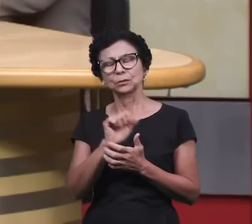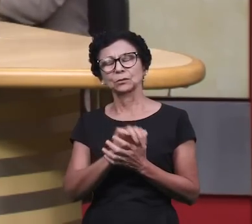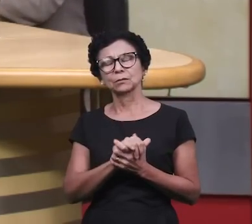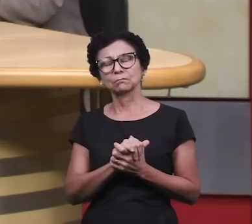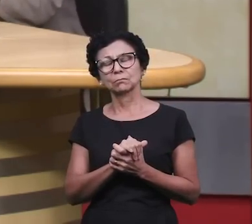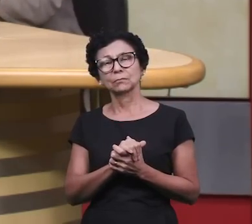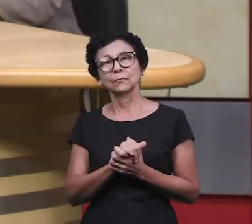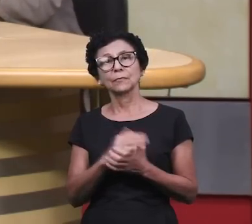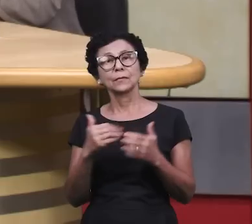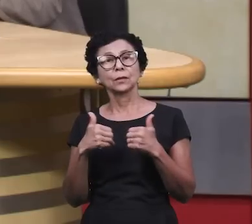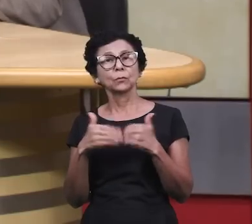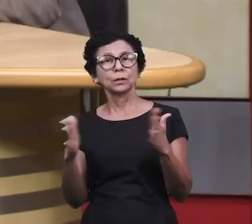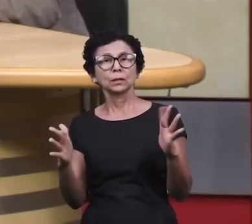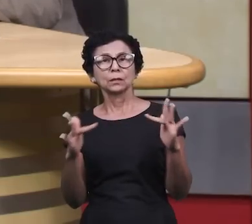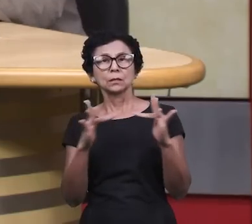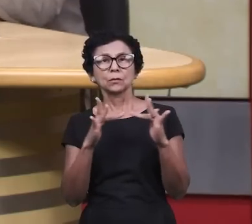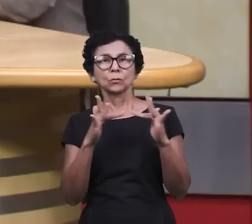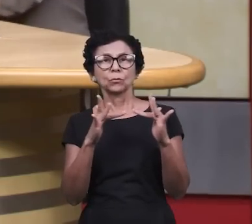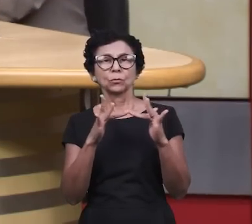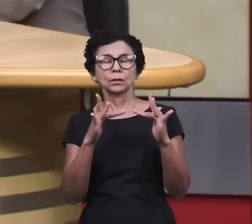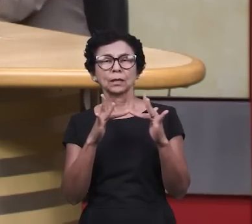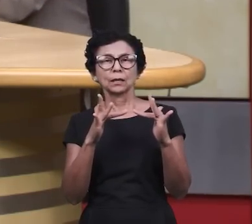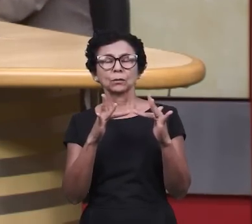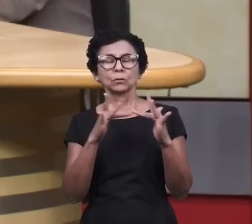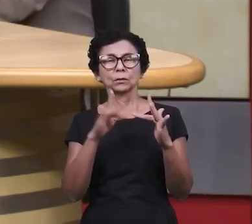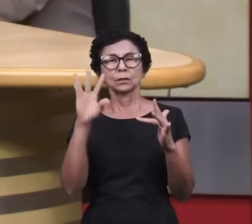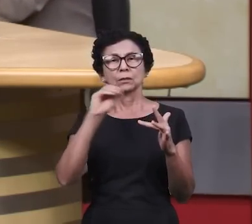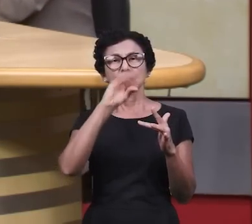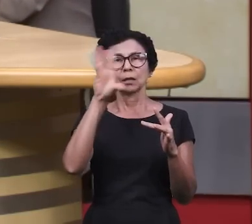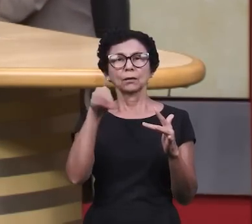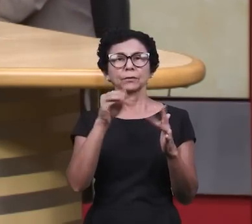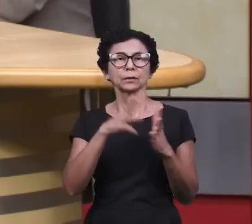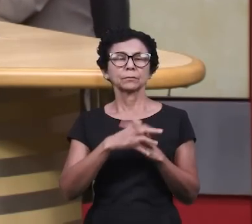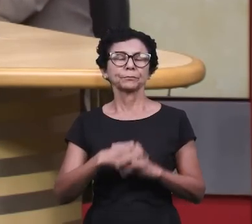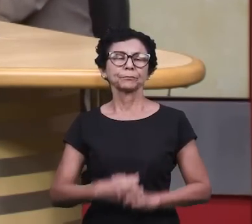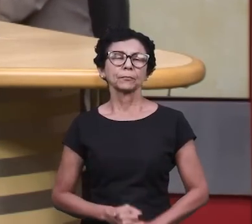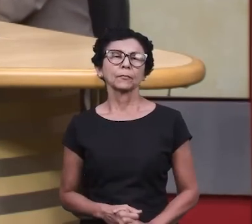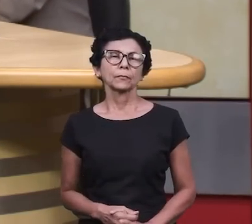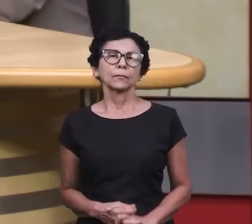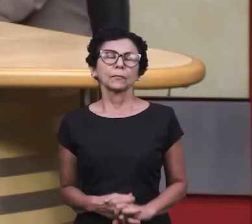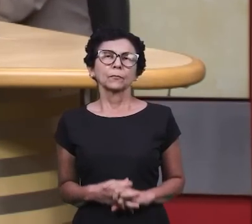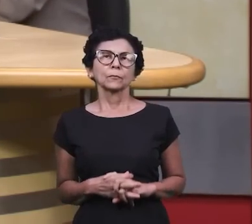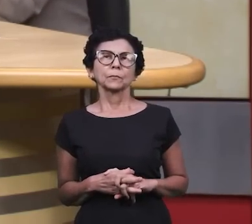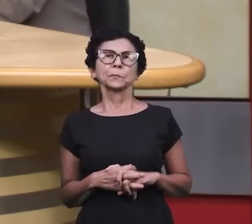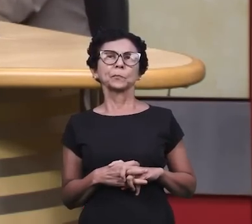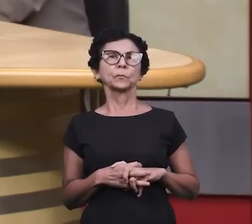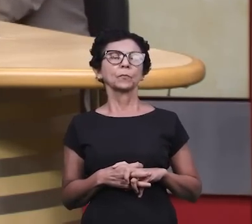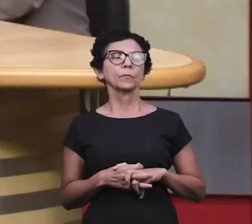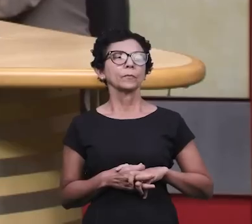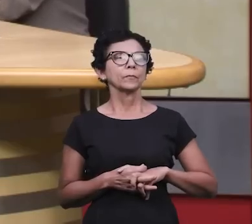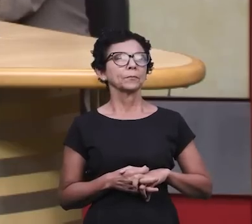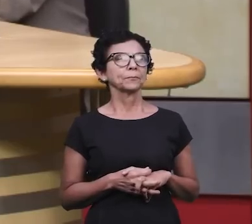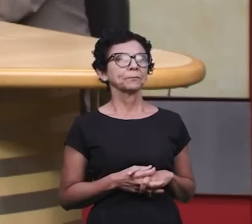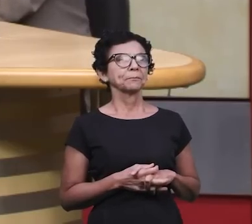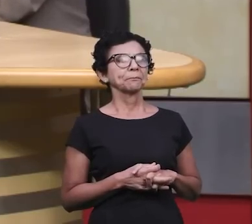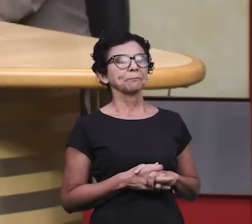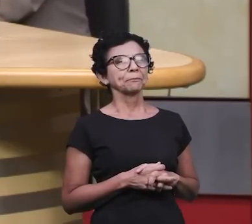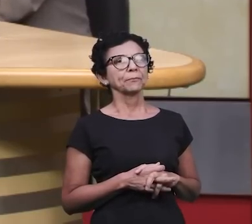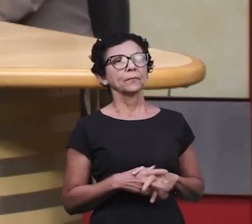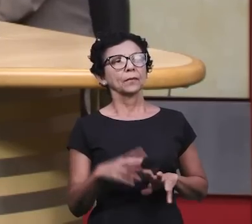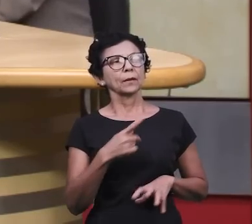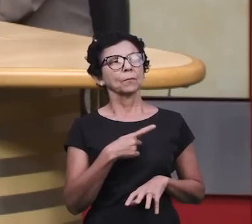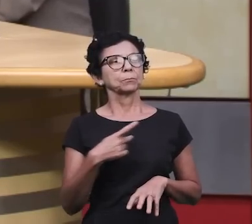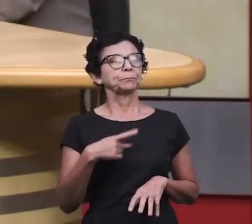início do nosso contato com o continente africano. Mas, Gilson, eu queria saber de você, o primeiro seminário na África,